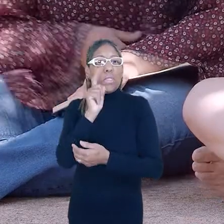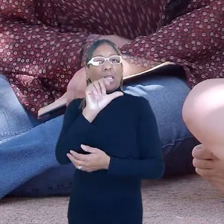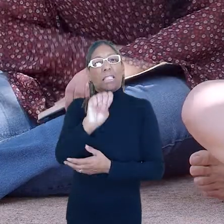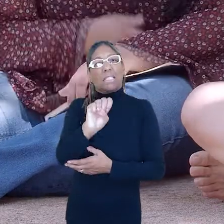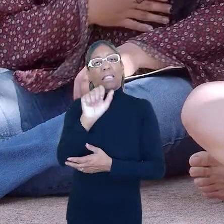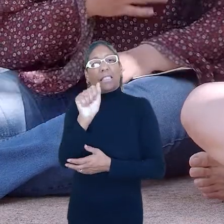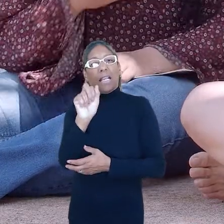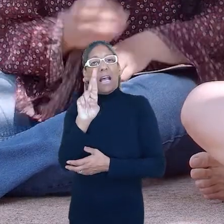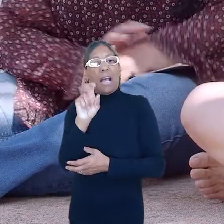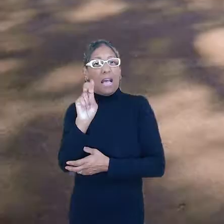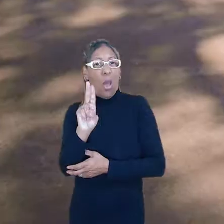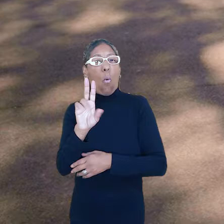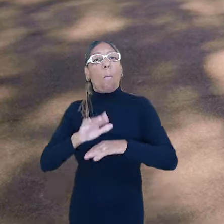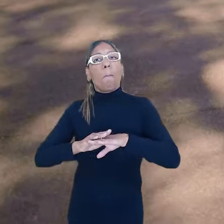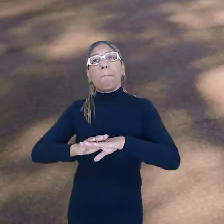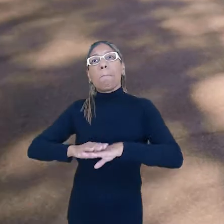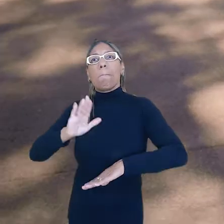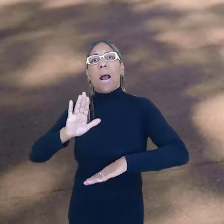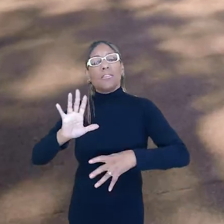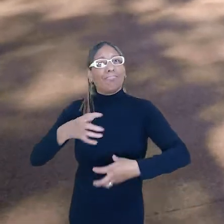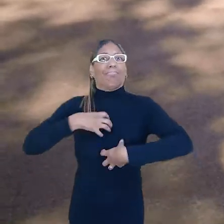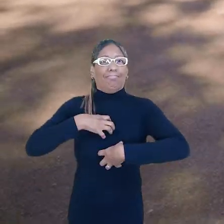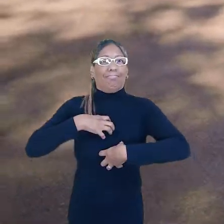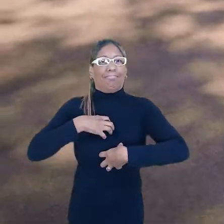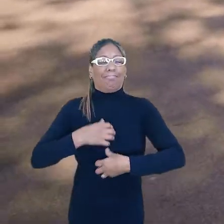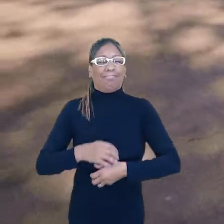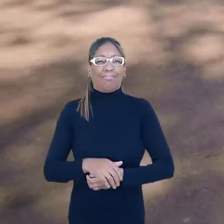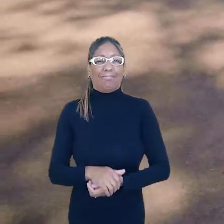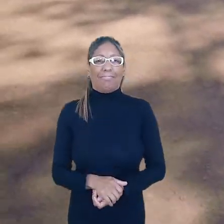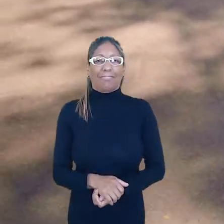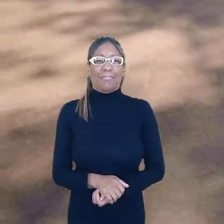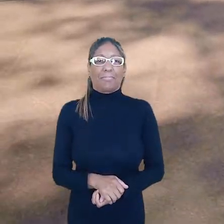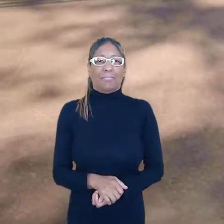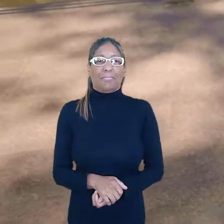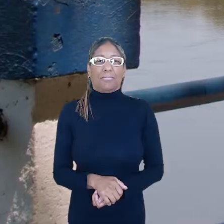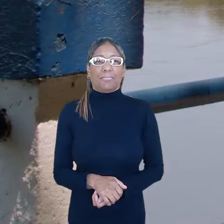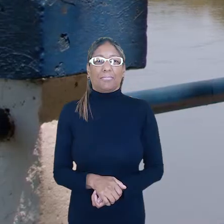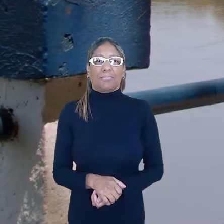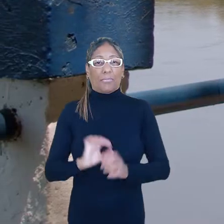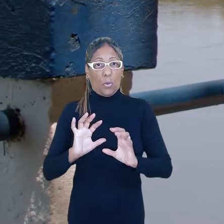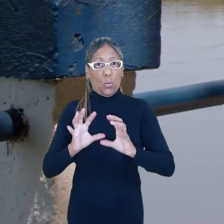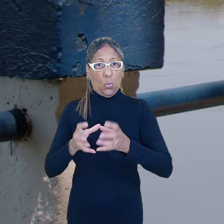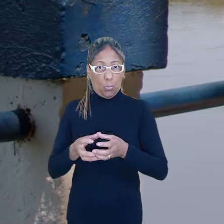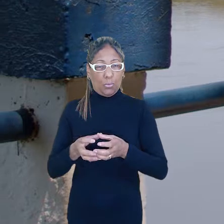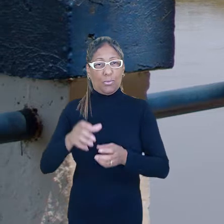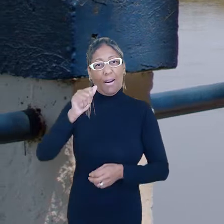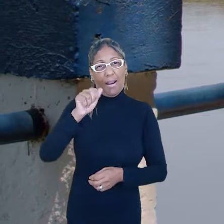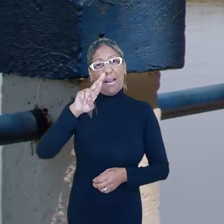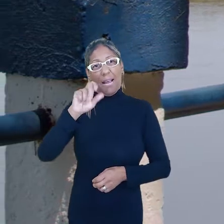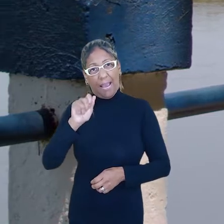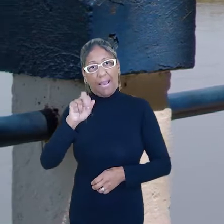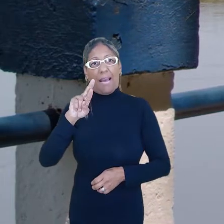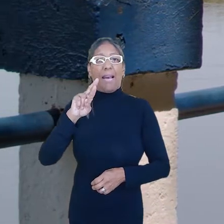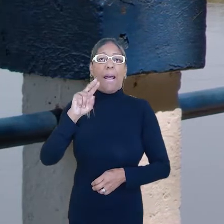assim, melhor, mais impactante. Rio com mata ciliar. Marina vai em direção a ele e observa. O Grupo